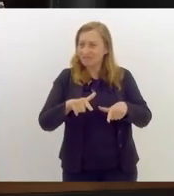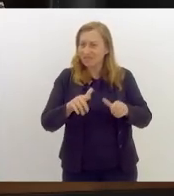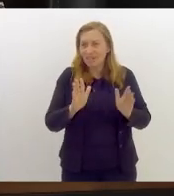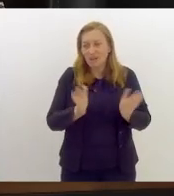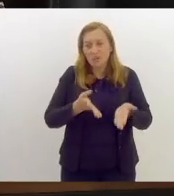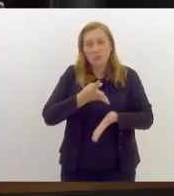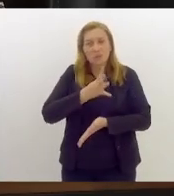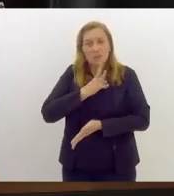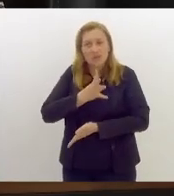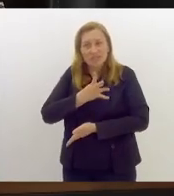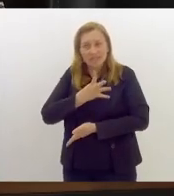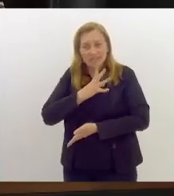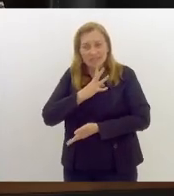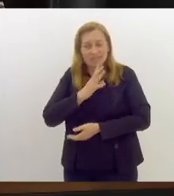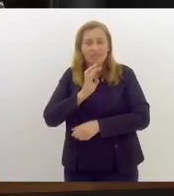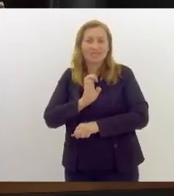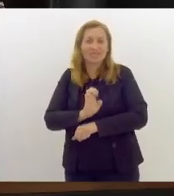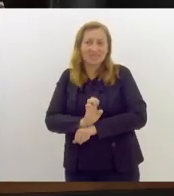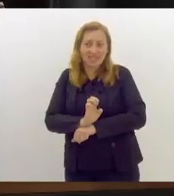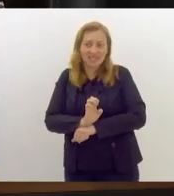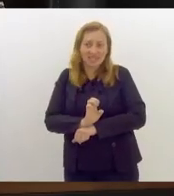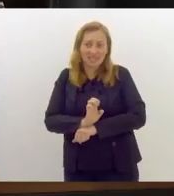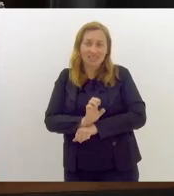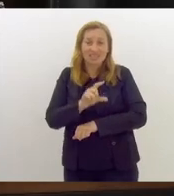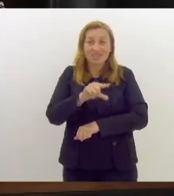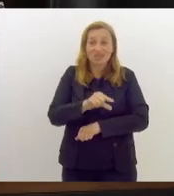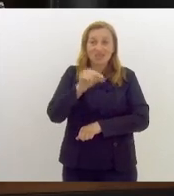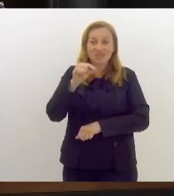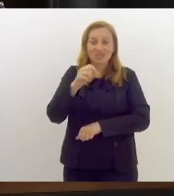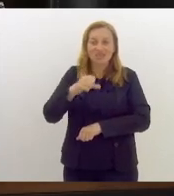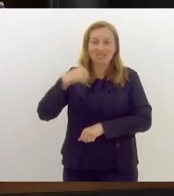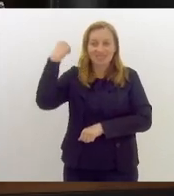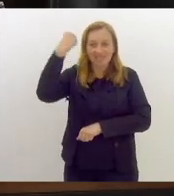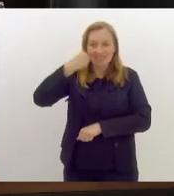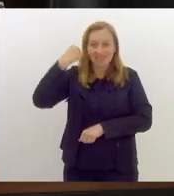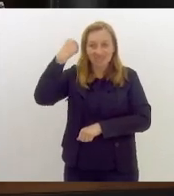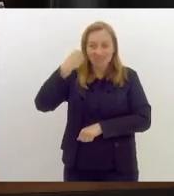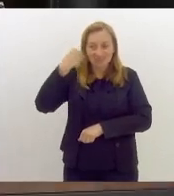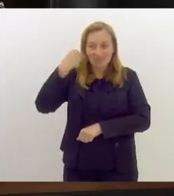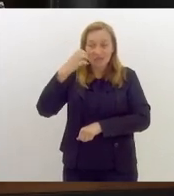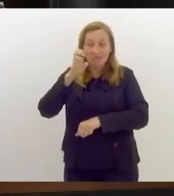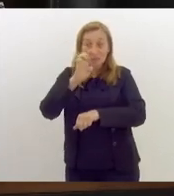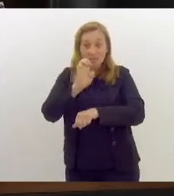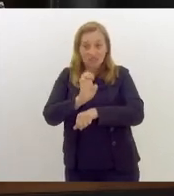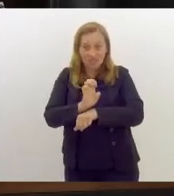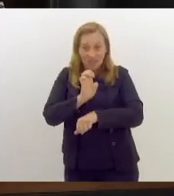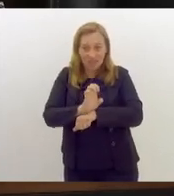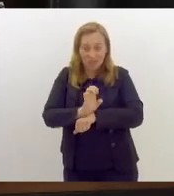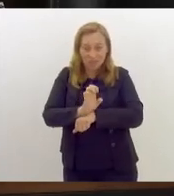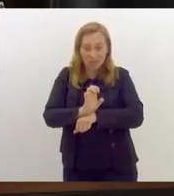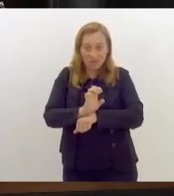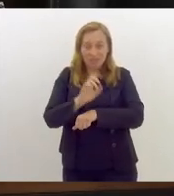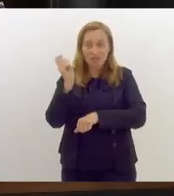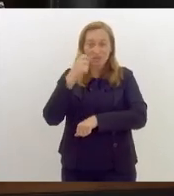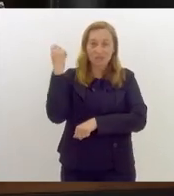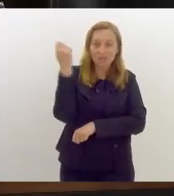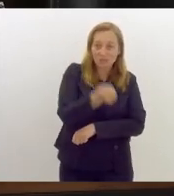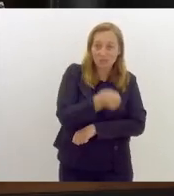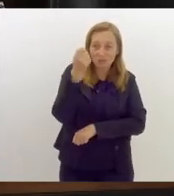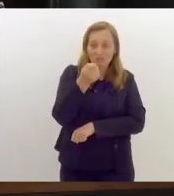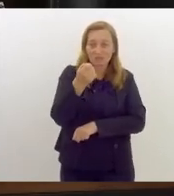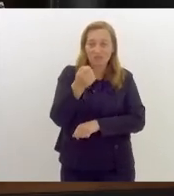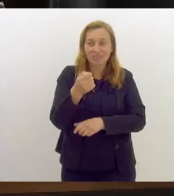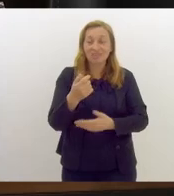reconhecido por este estado e sendo eleito Senador pelo Estado do Rio Grande do Sul então desejo